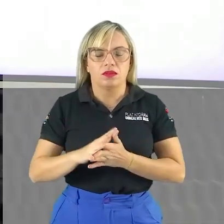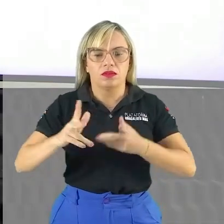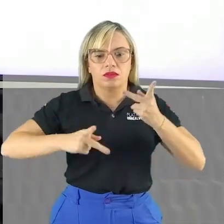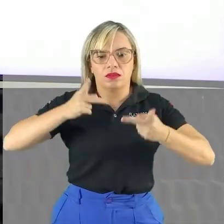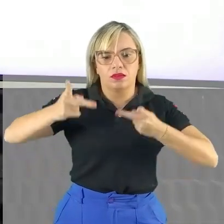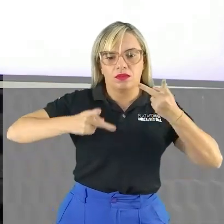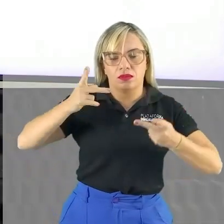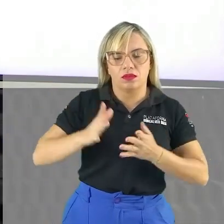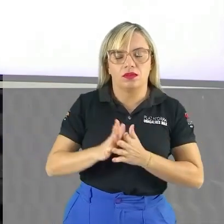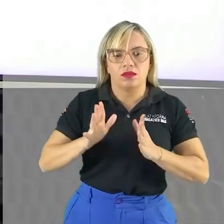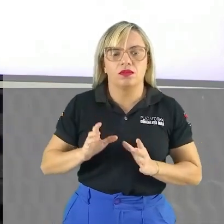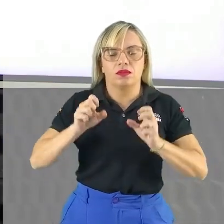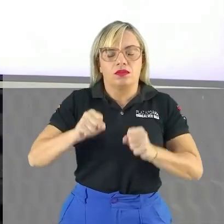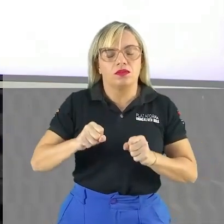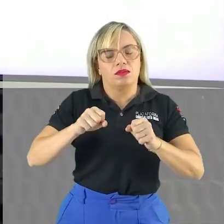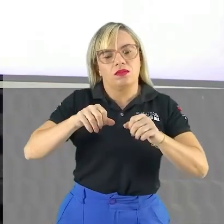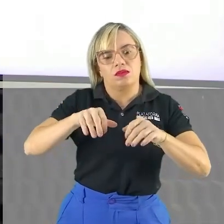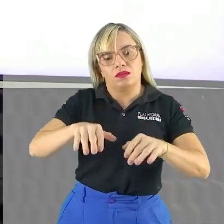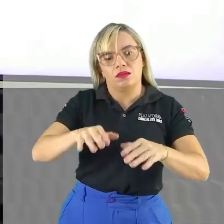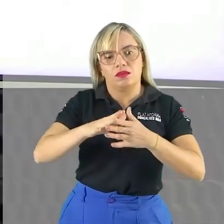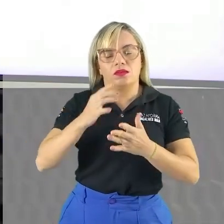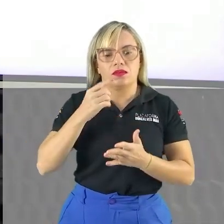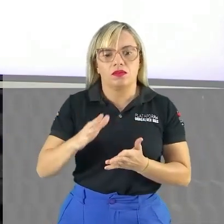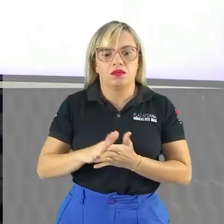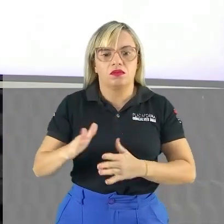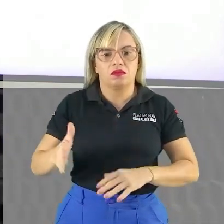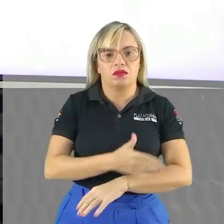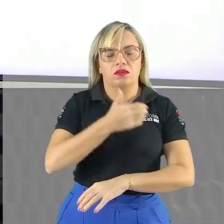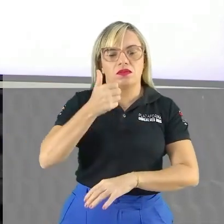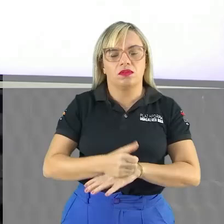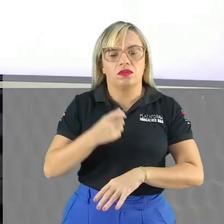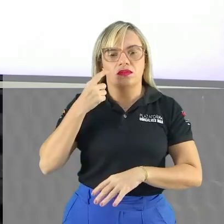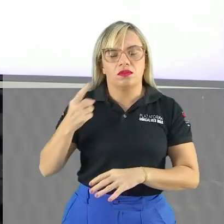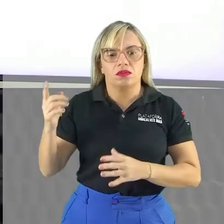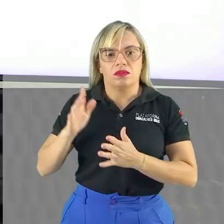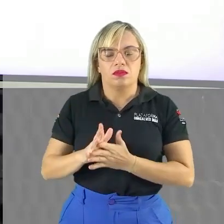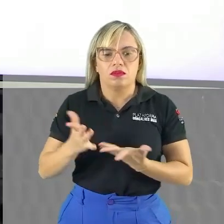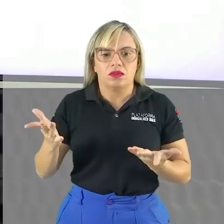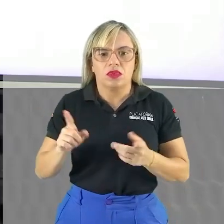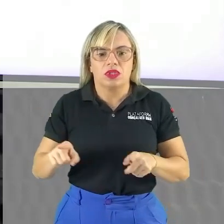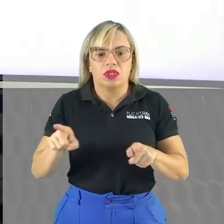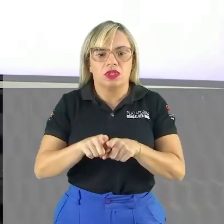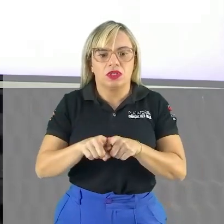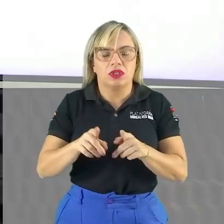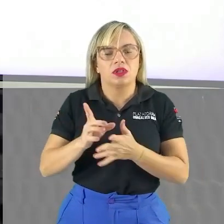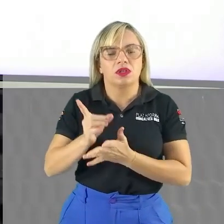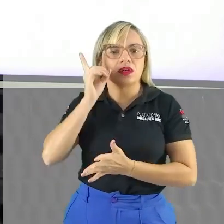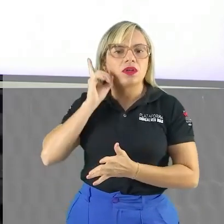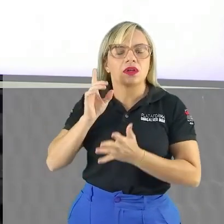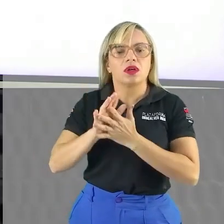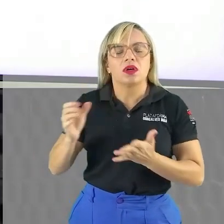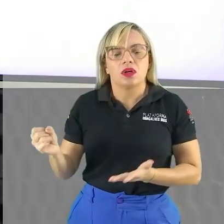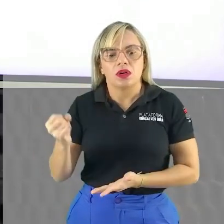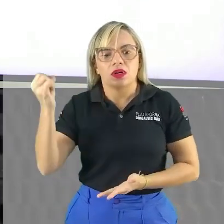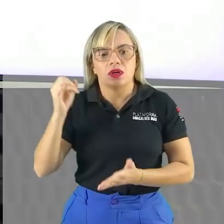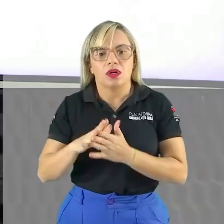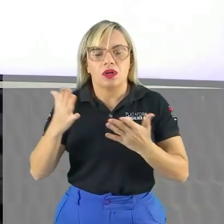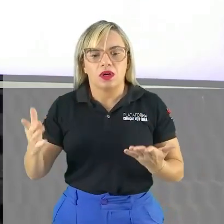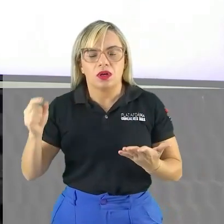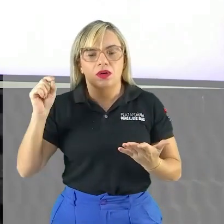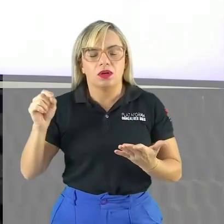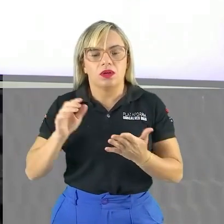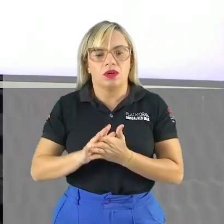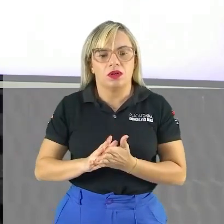falar da colonização brasileira, falar da colonização americana, mas é importante também falar